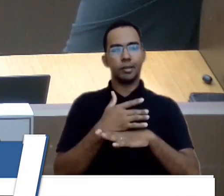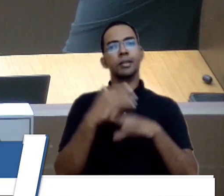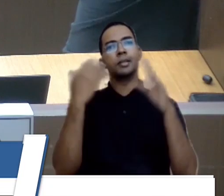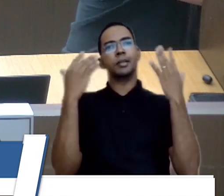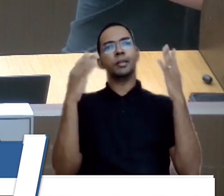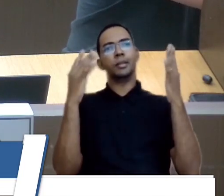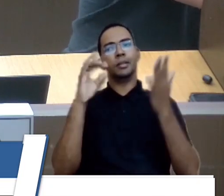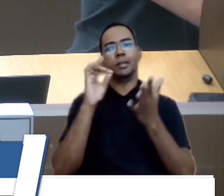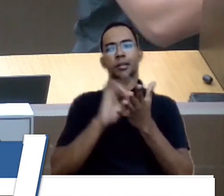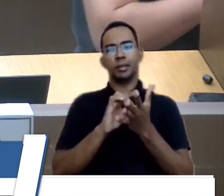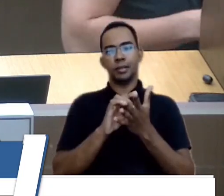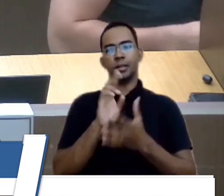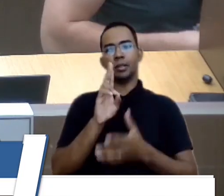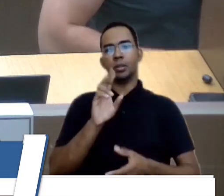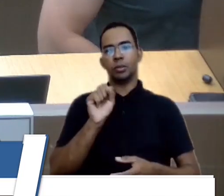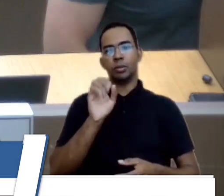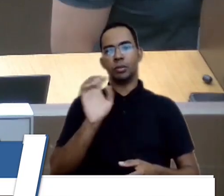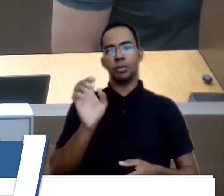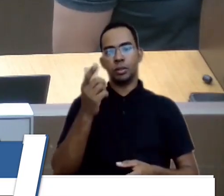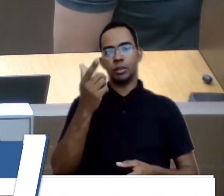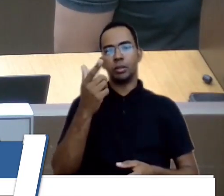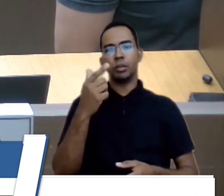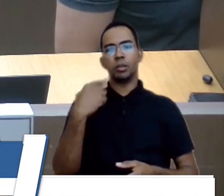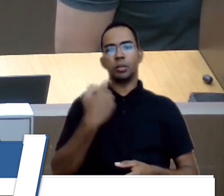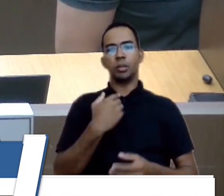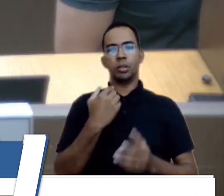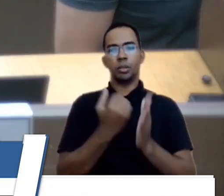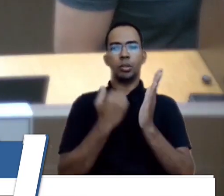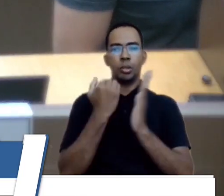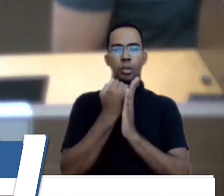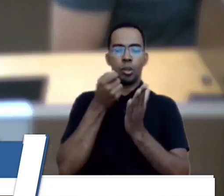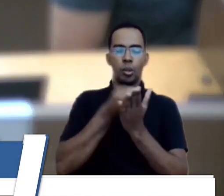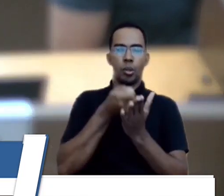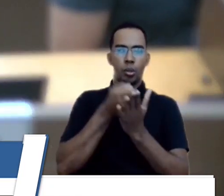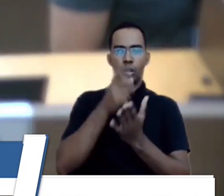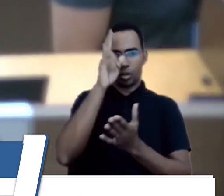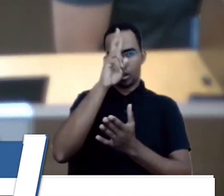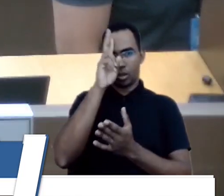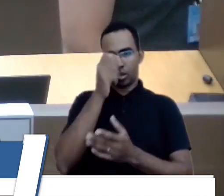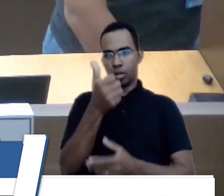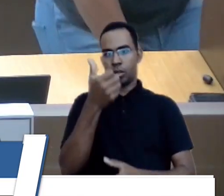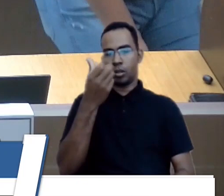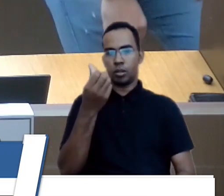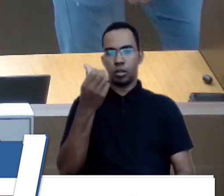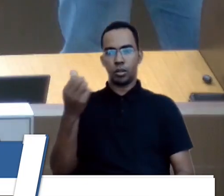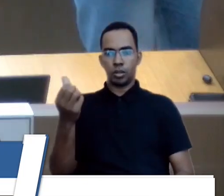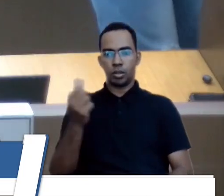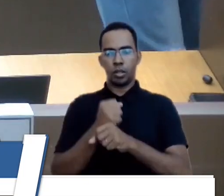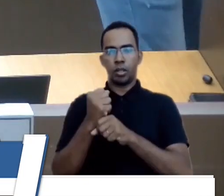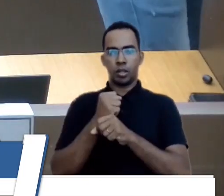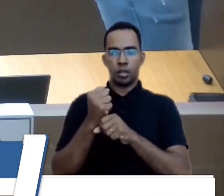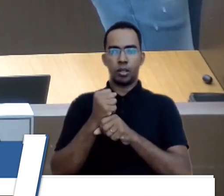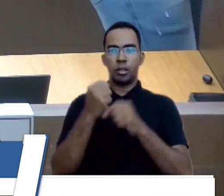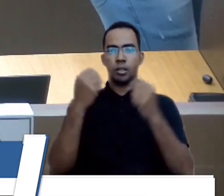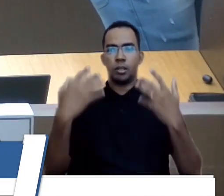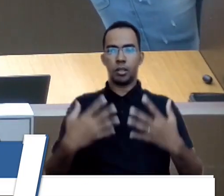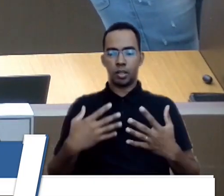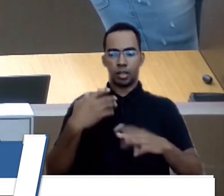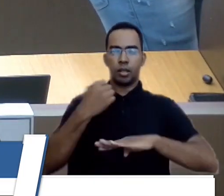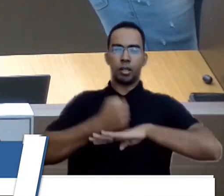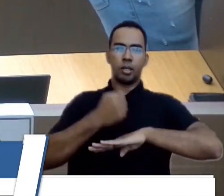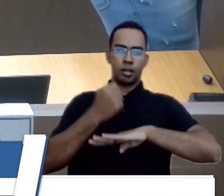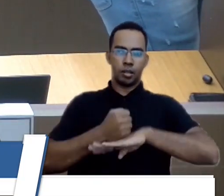realmente a USE. A gente não faz mais do que a nossa obrigação em lembrar dos 166 anos e dizer que Franca é uma